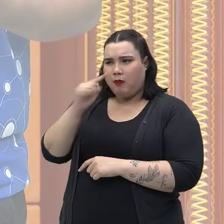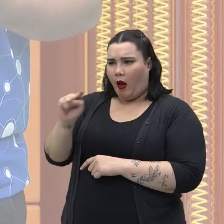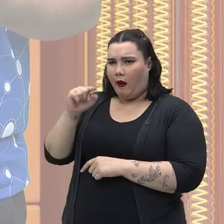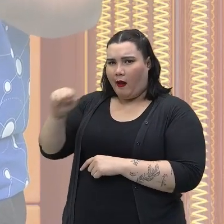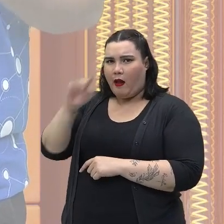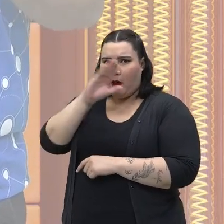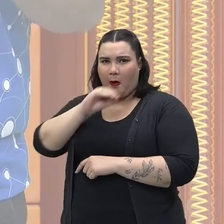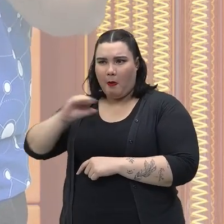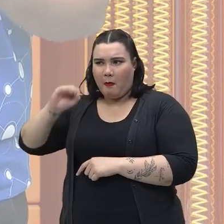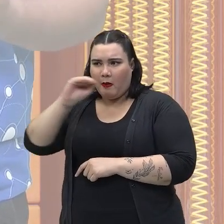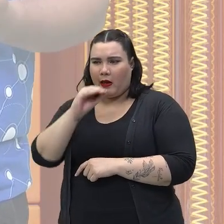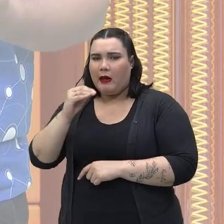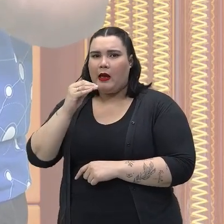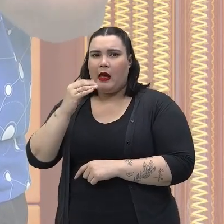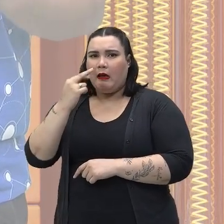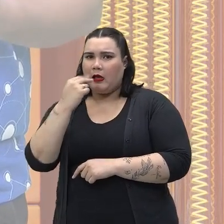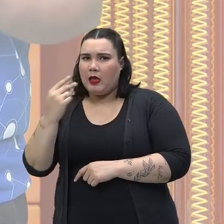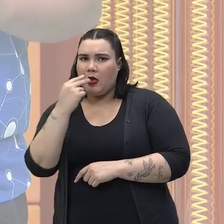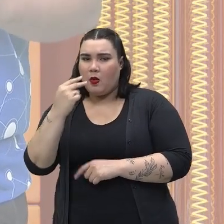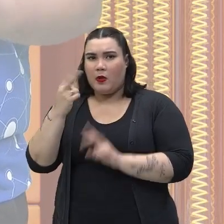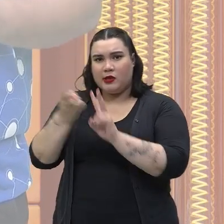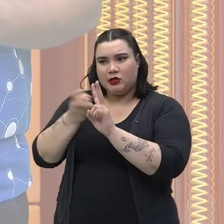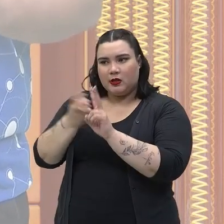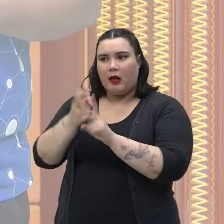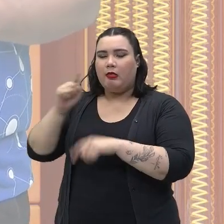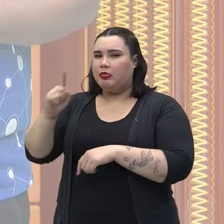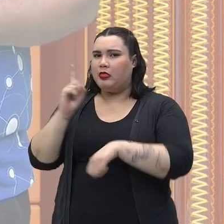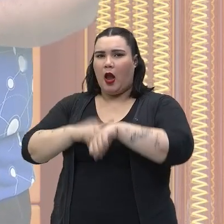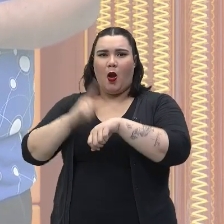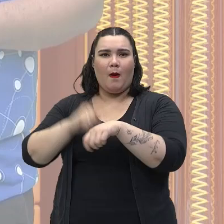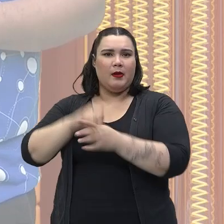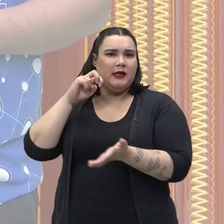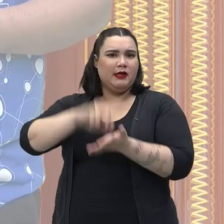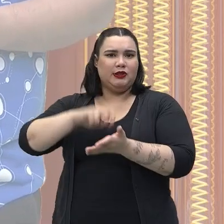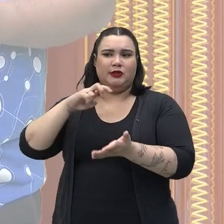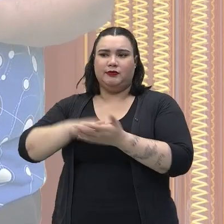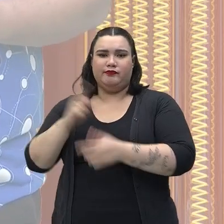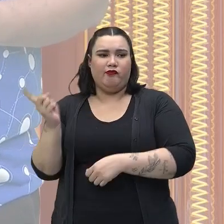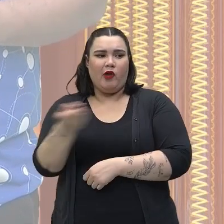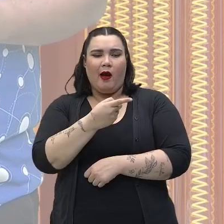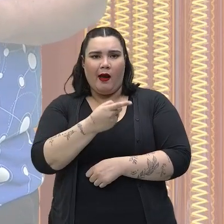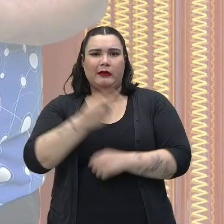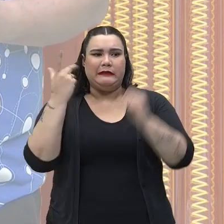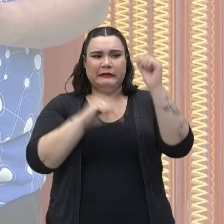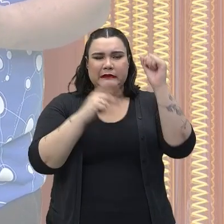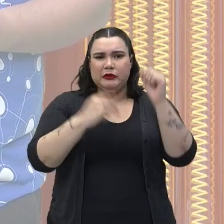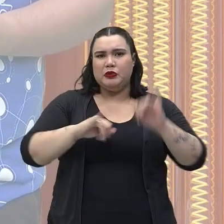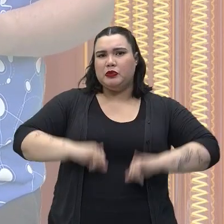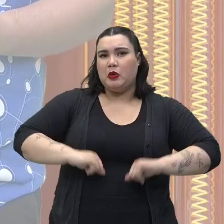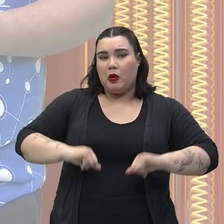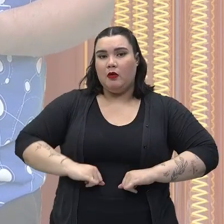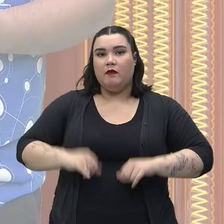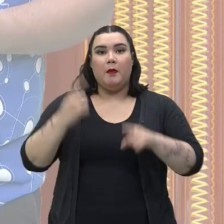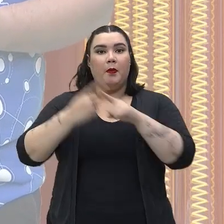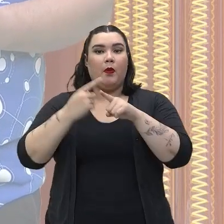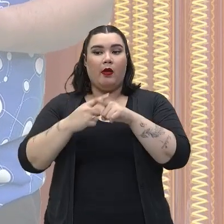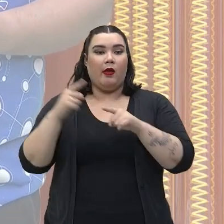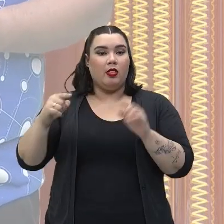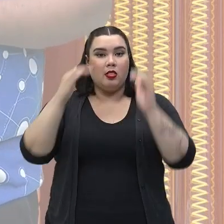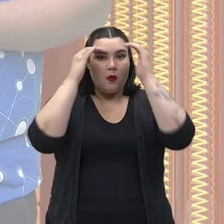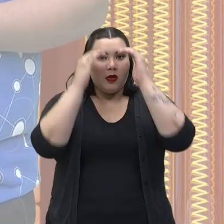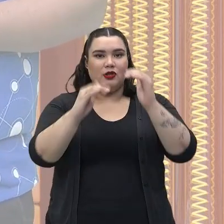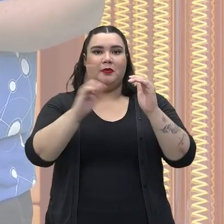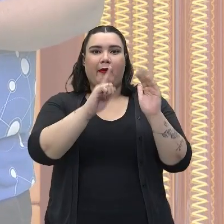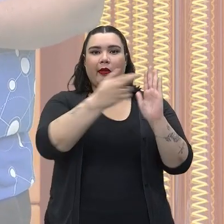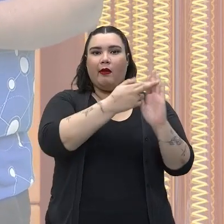língua materna poderia ser severamente punido por estar desobedecendo o que estava estabelecido ali no